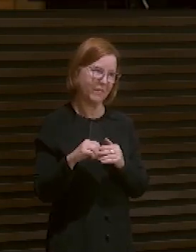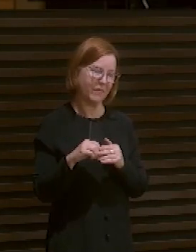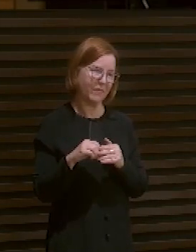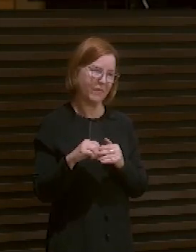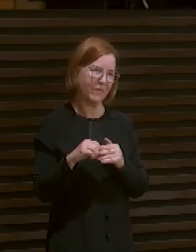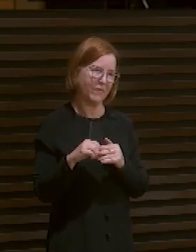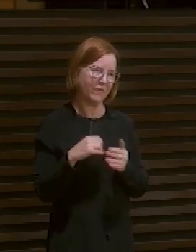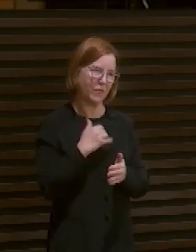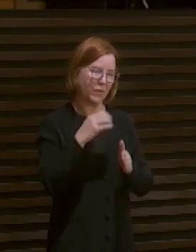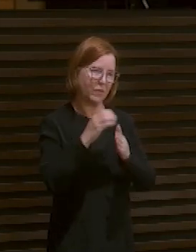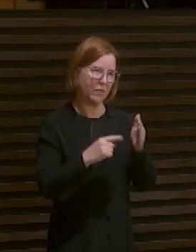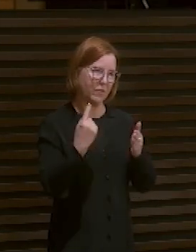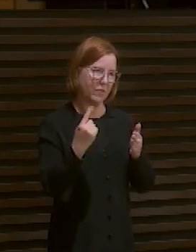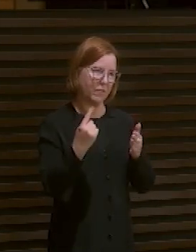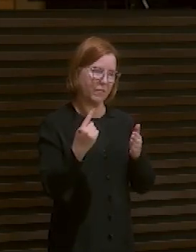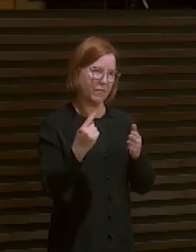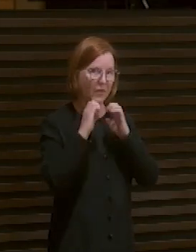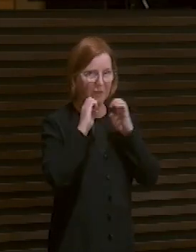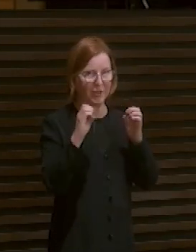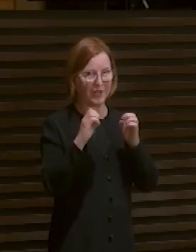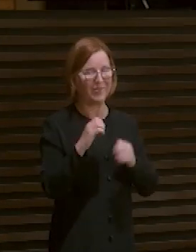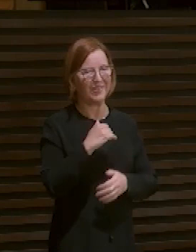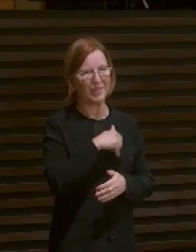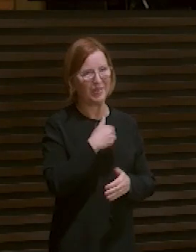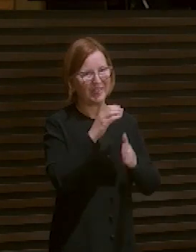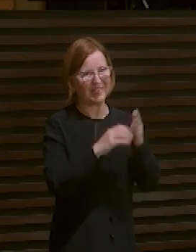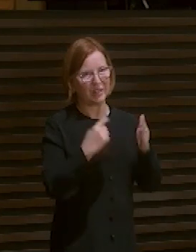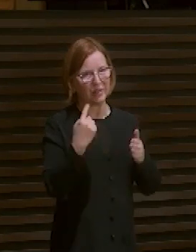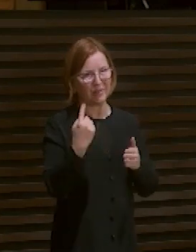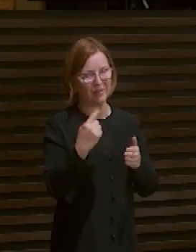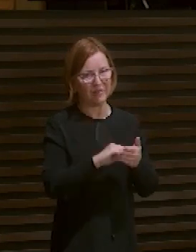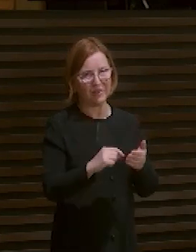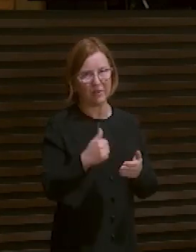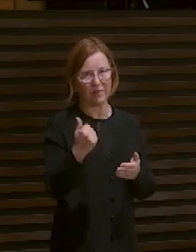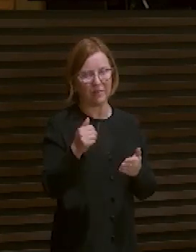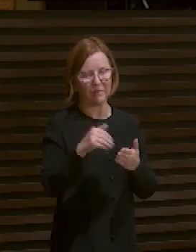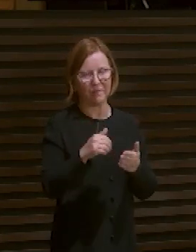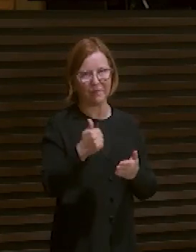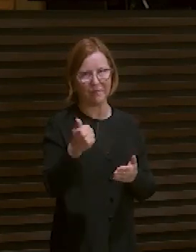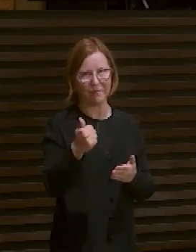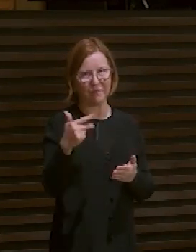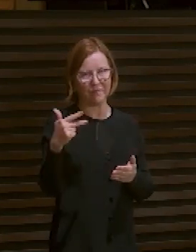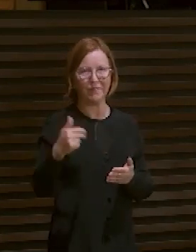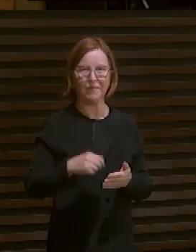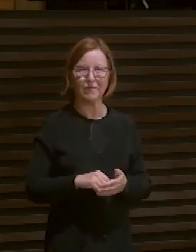João 1, Evangelho agora, 11 a 13.